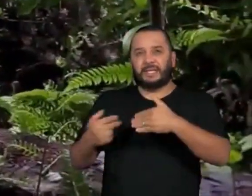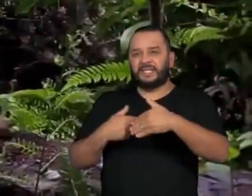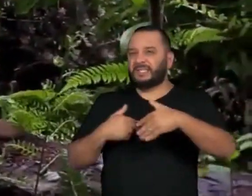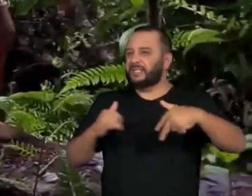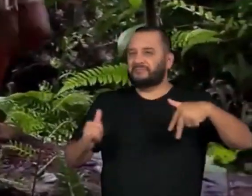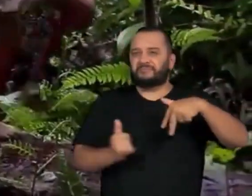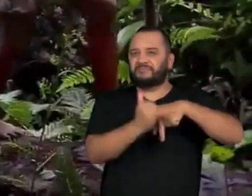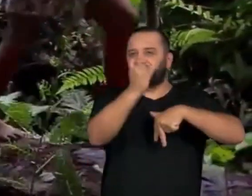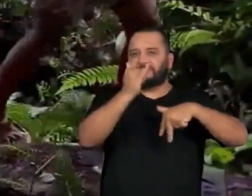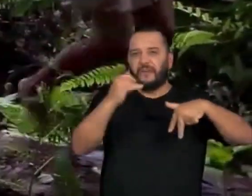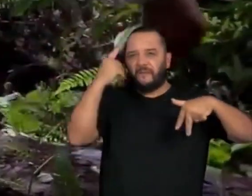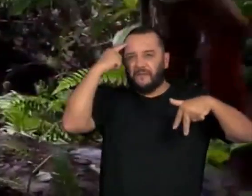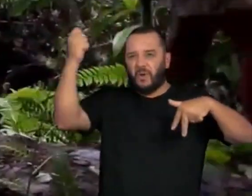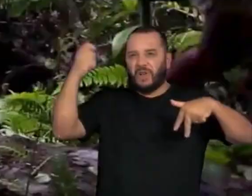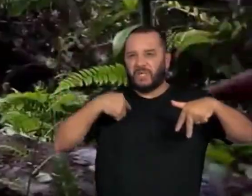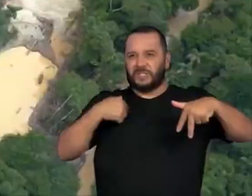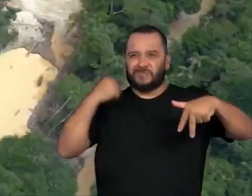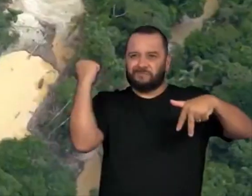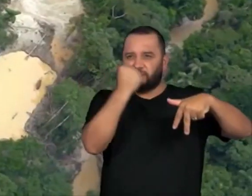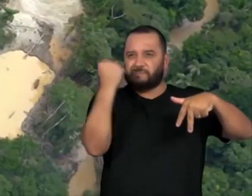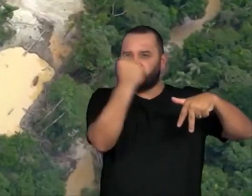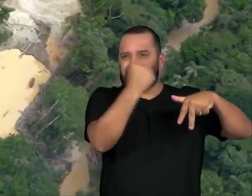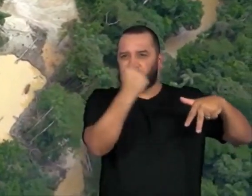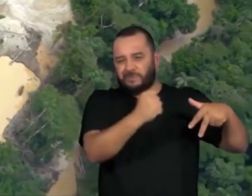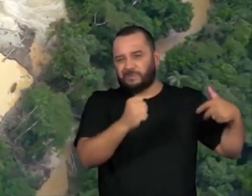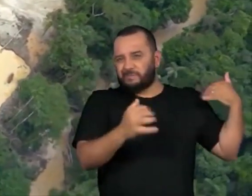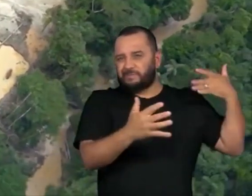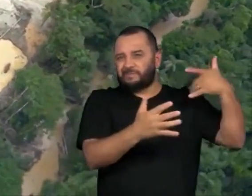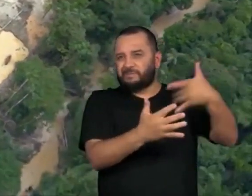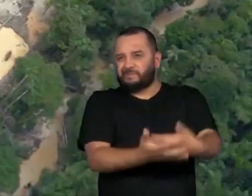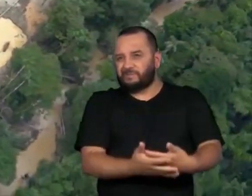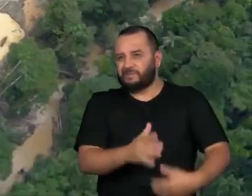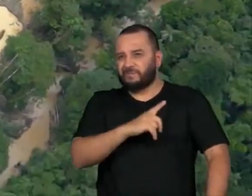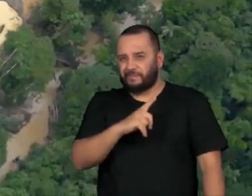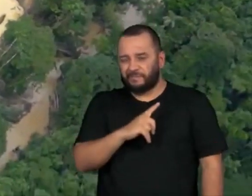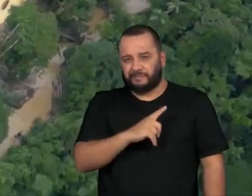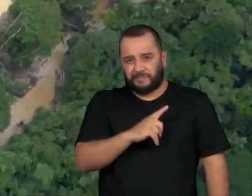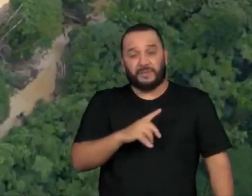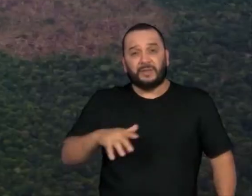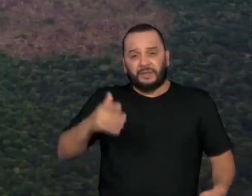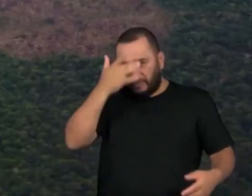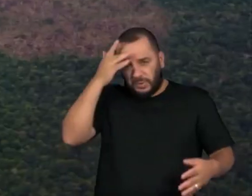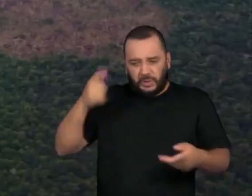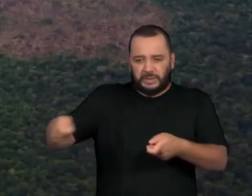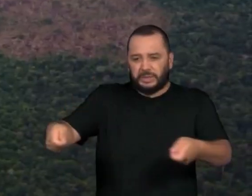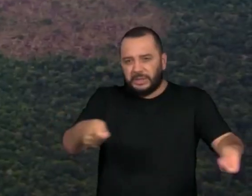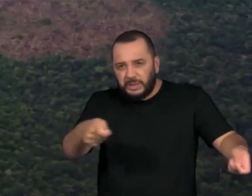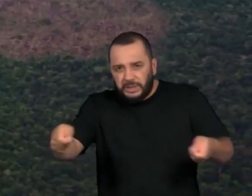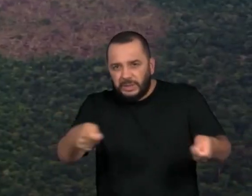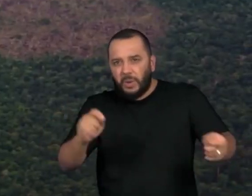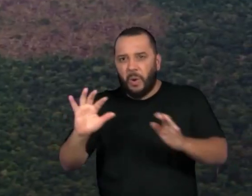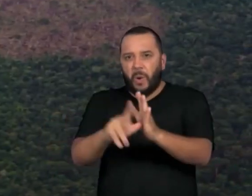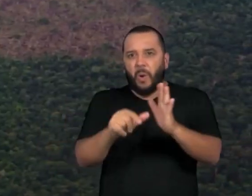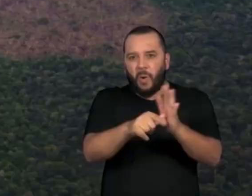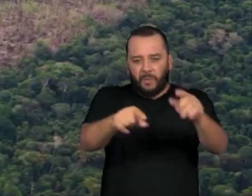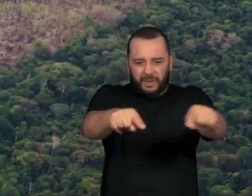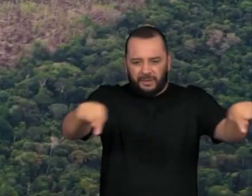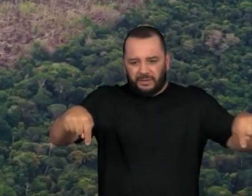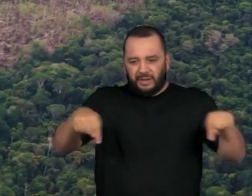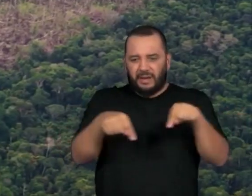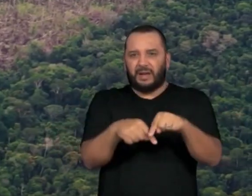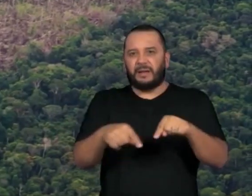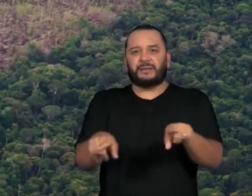de violência histórica. Invasão de terras por garimpeiros e madeireiros ilegais